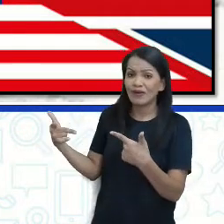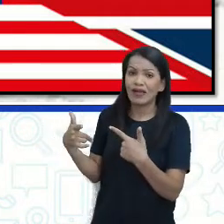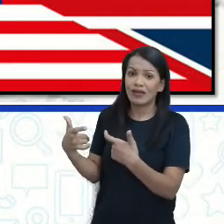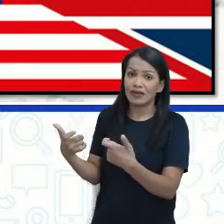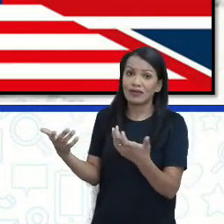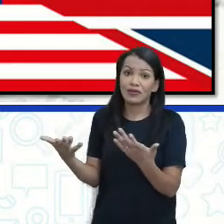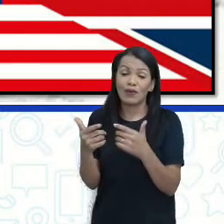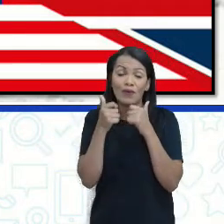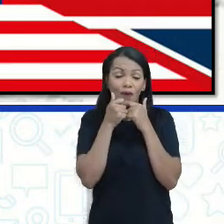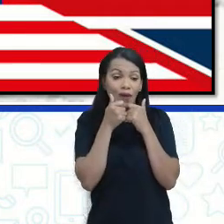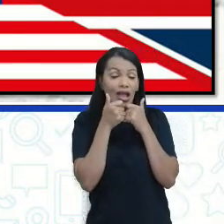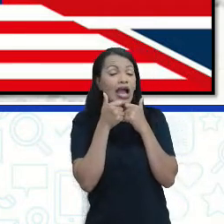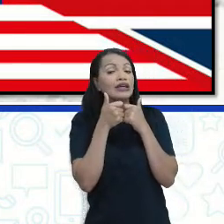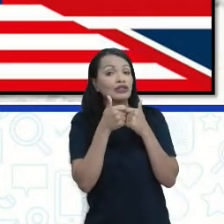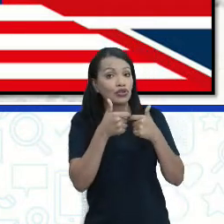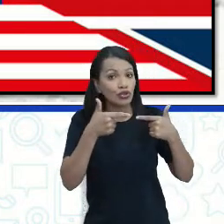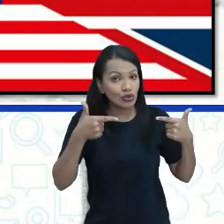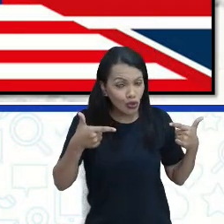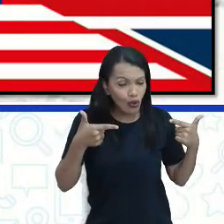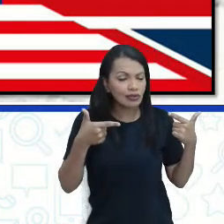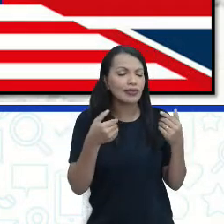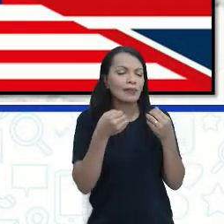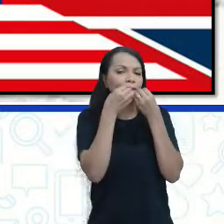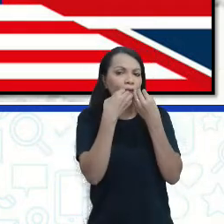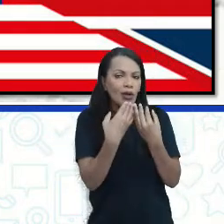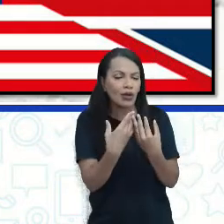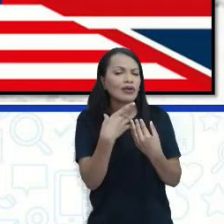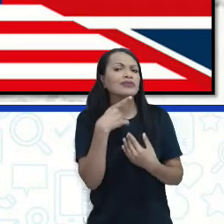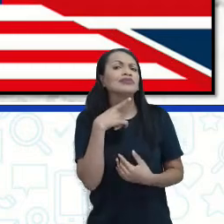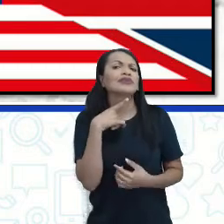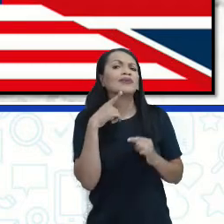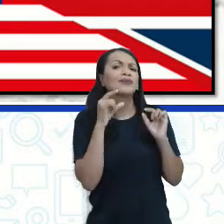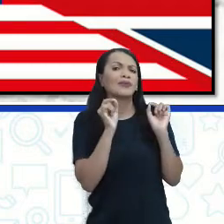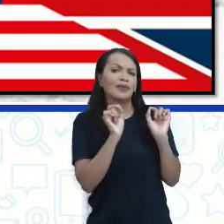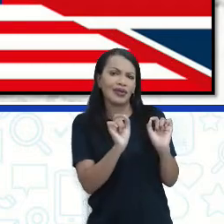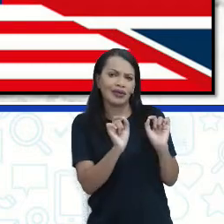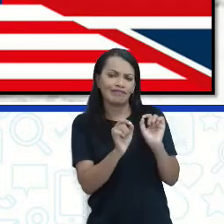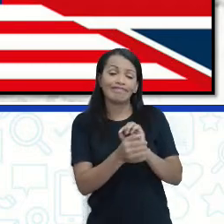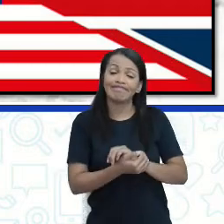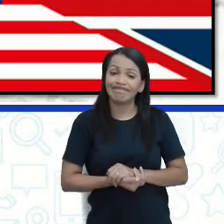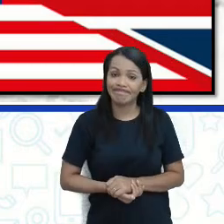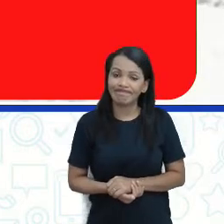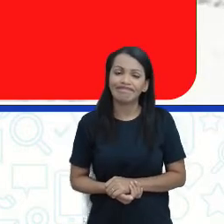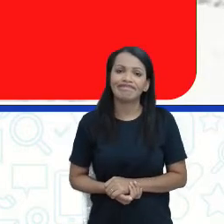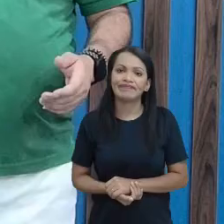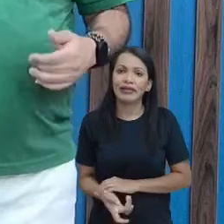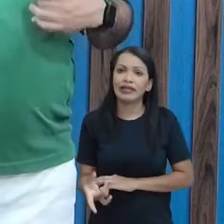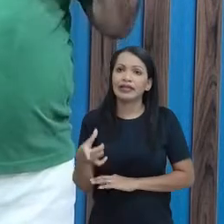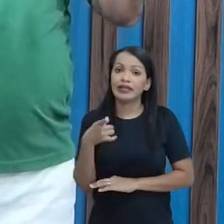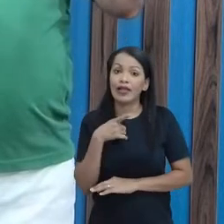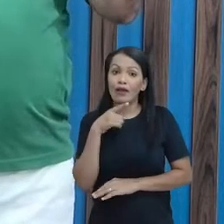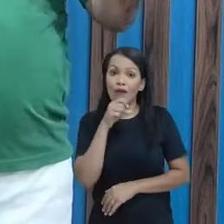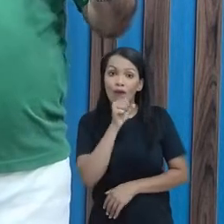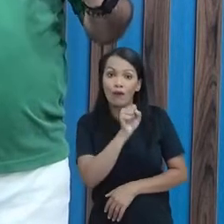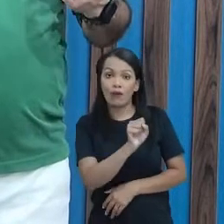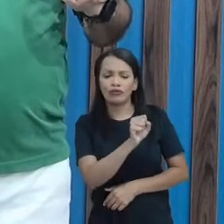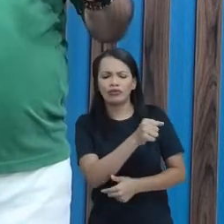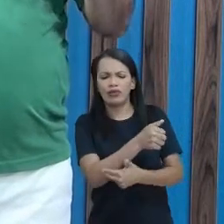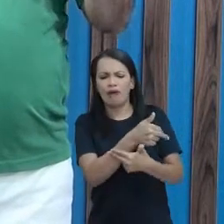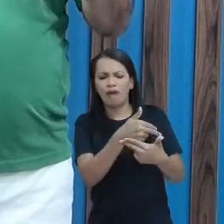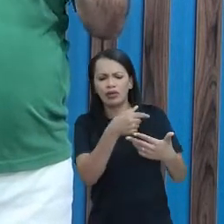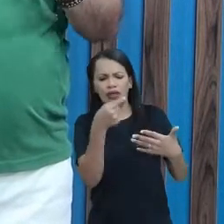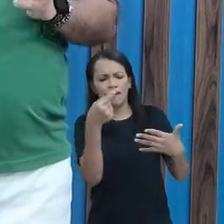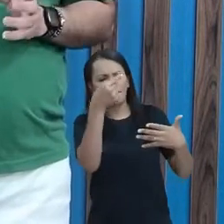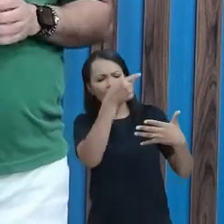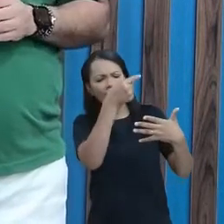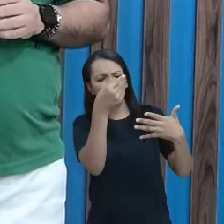virar ali para o lado dos aliados. E o que é que a gente tem? A gente tem aí 8 pontos, né, onde